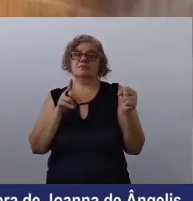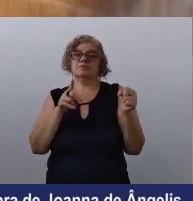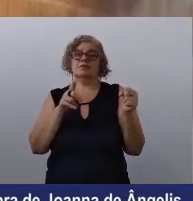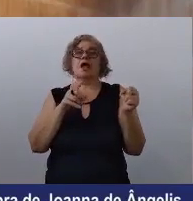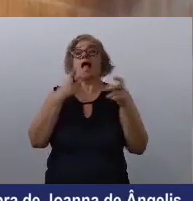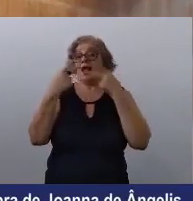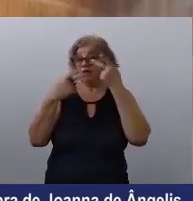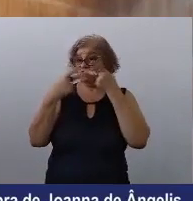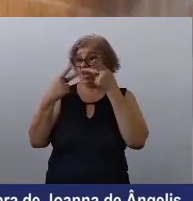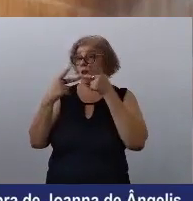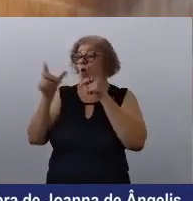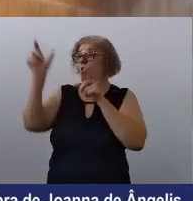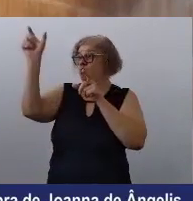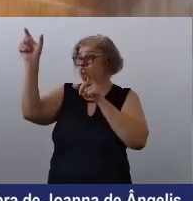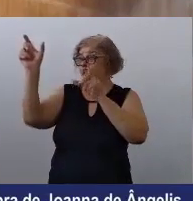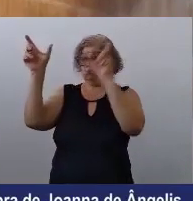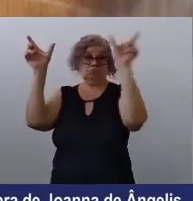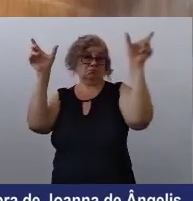o arcebispo